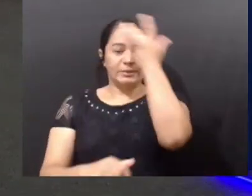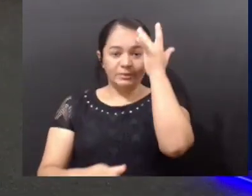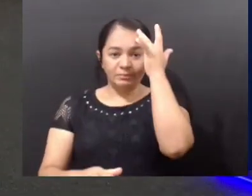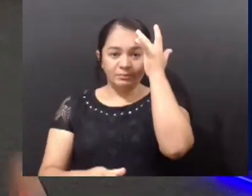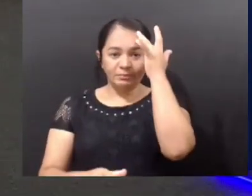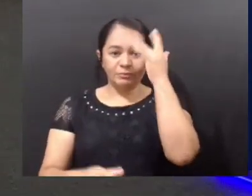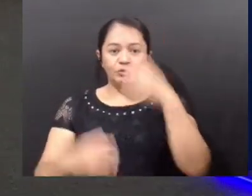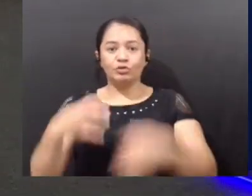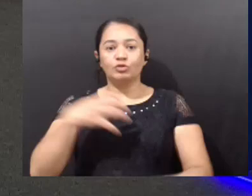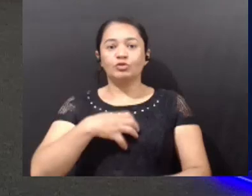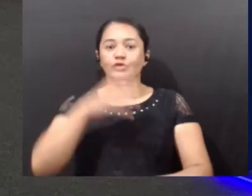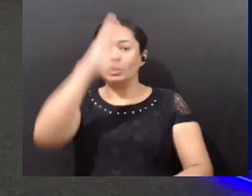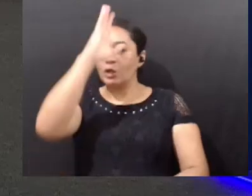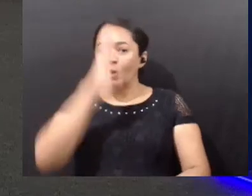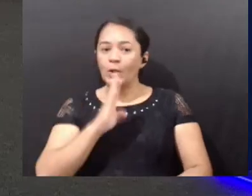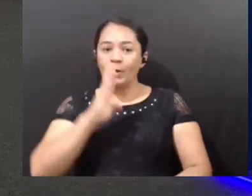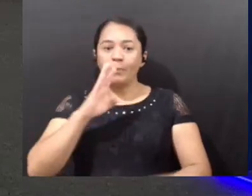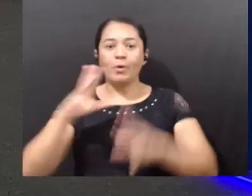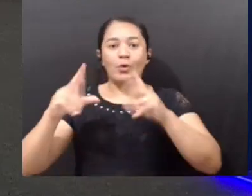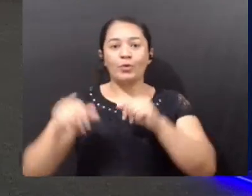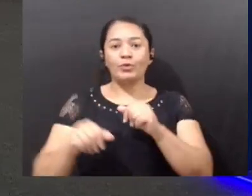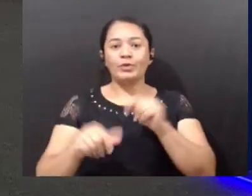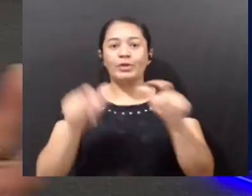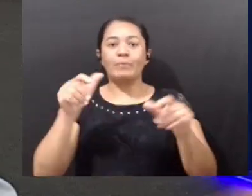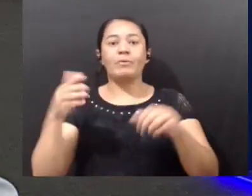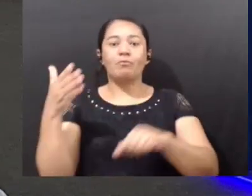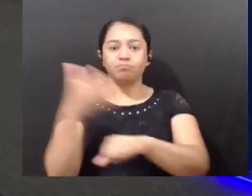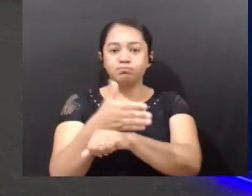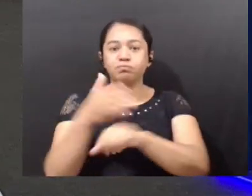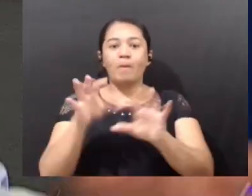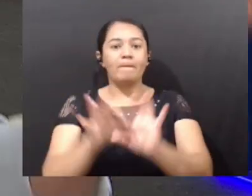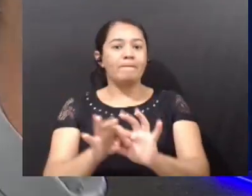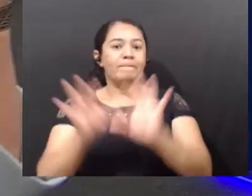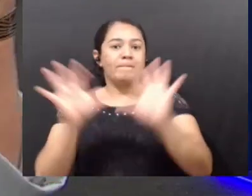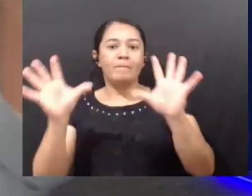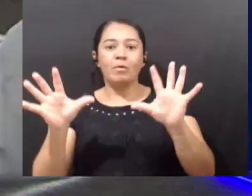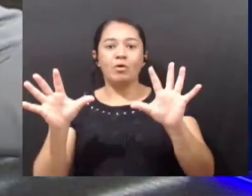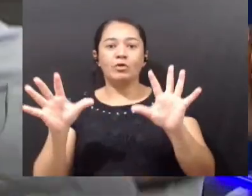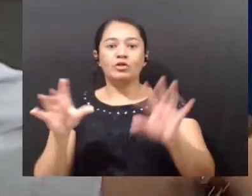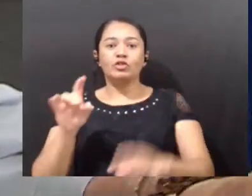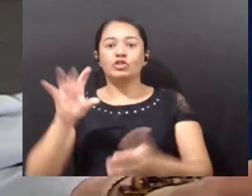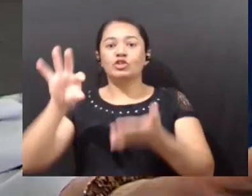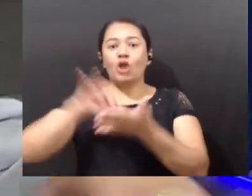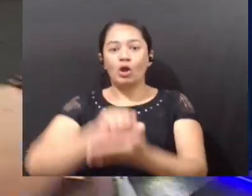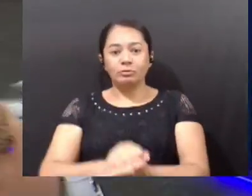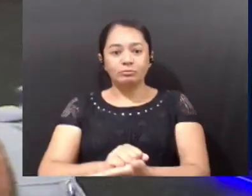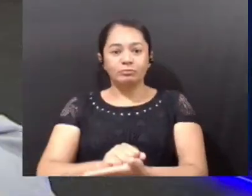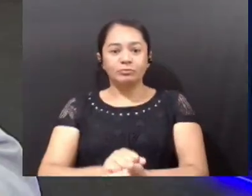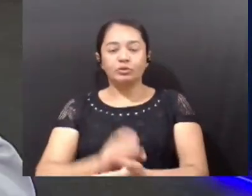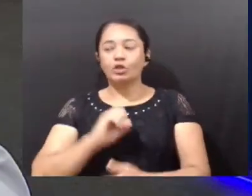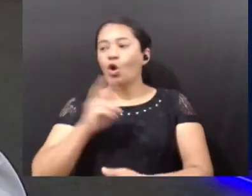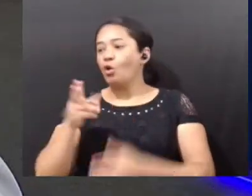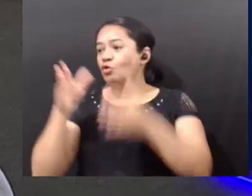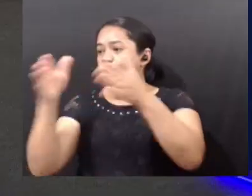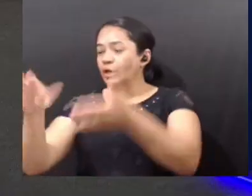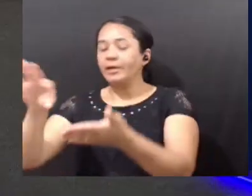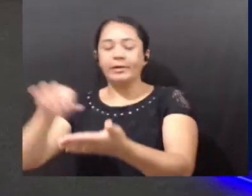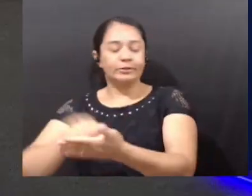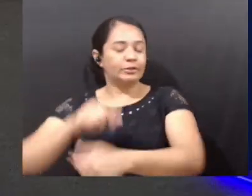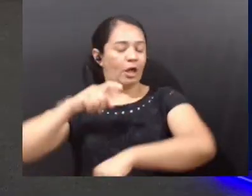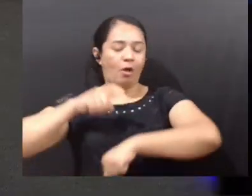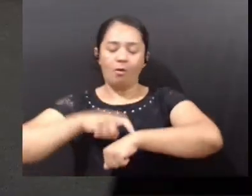gratuita, todo mundo pode vir participar. É só fazer a inscrição ou chegar aqui, faz a inscrição na hora. Para